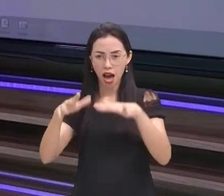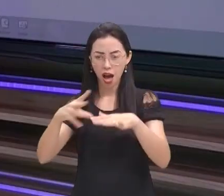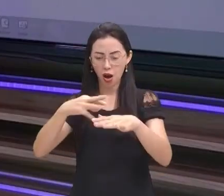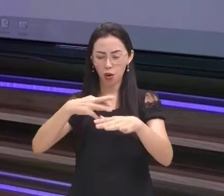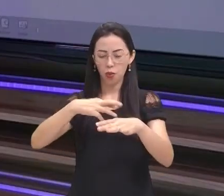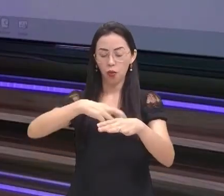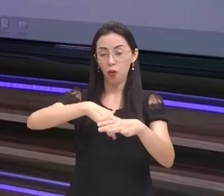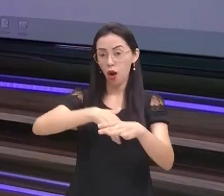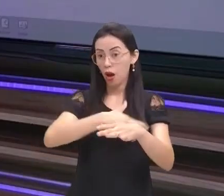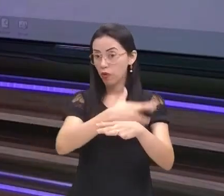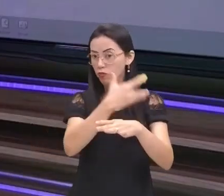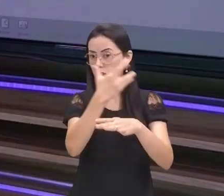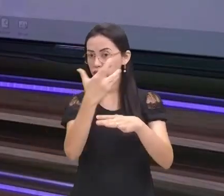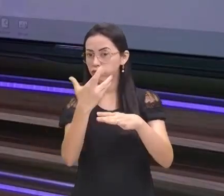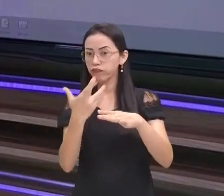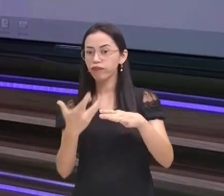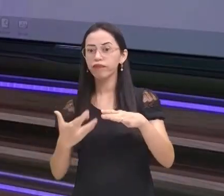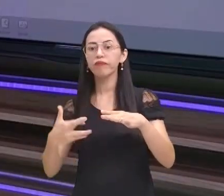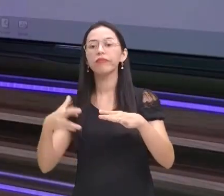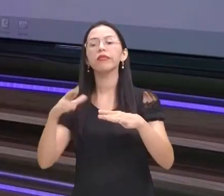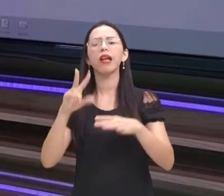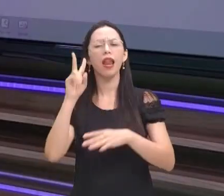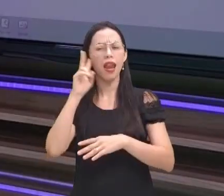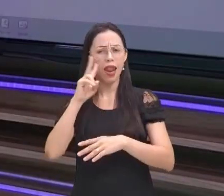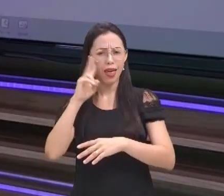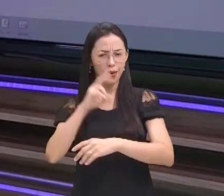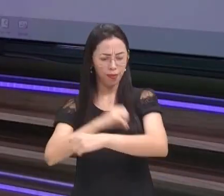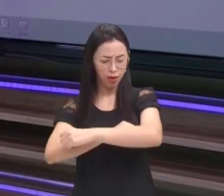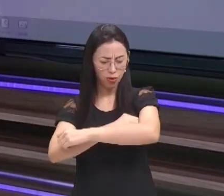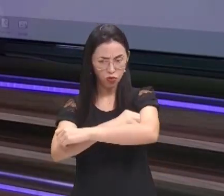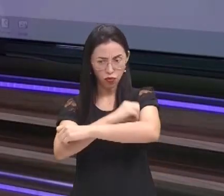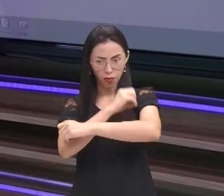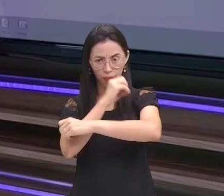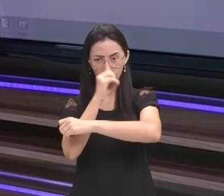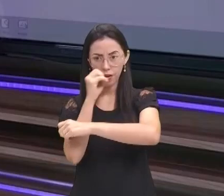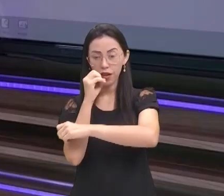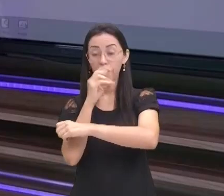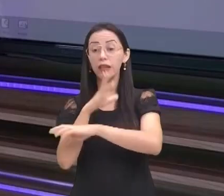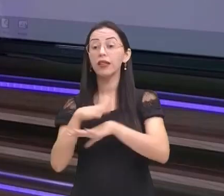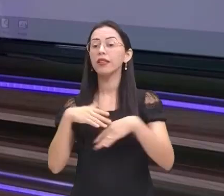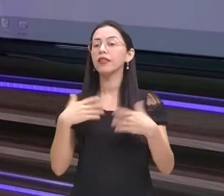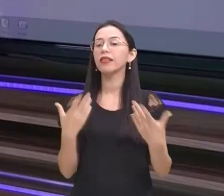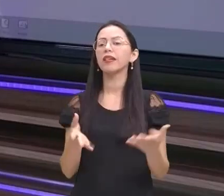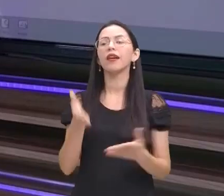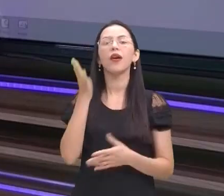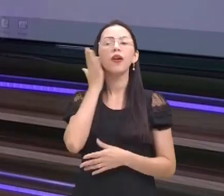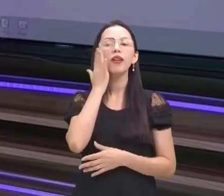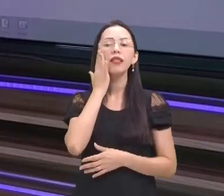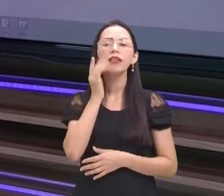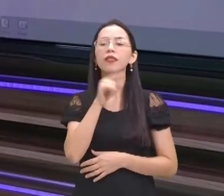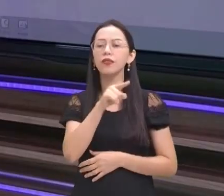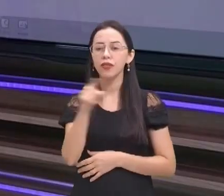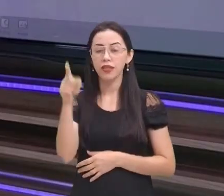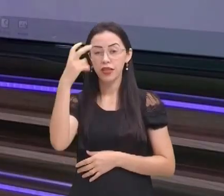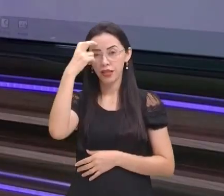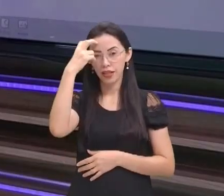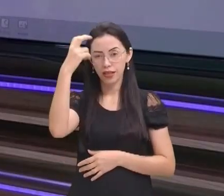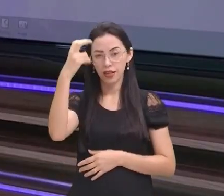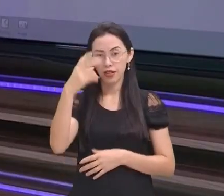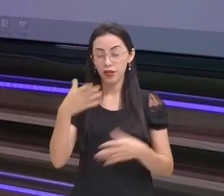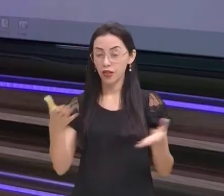ao amanhecer? Sim ou não? Eu sei que sim, porque vocês são muito inteligentes. Então